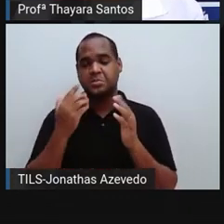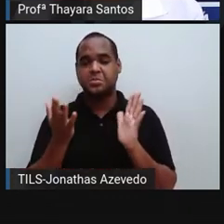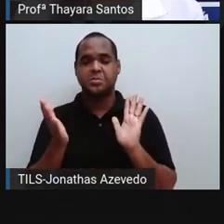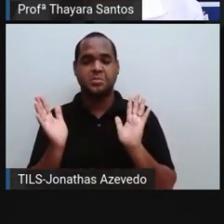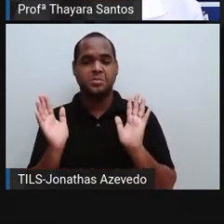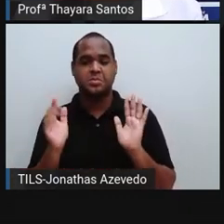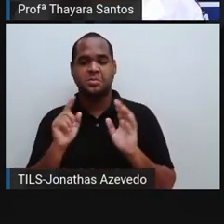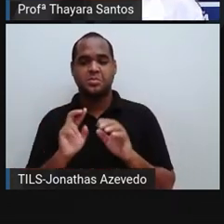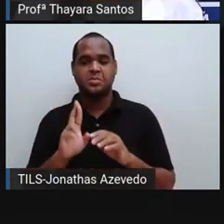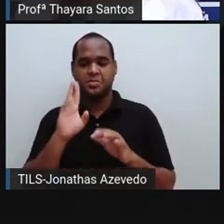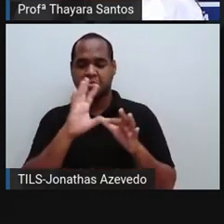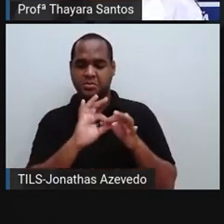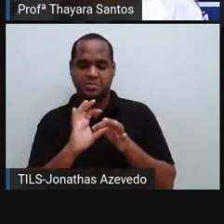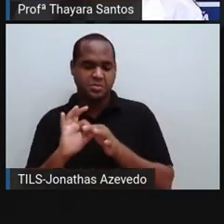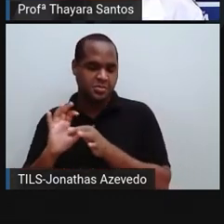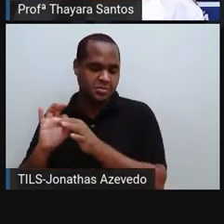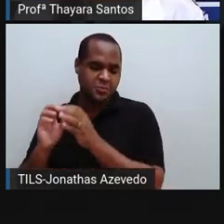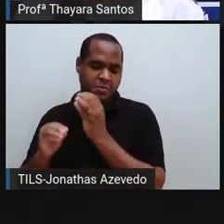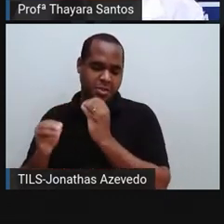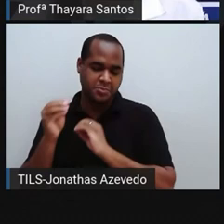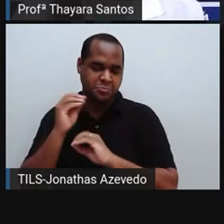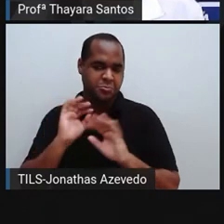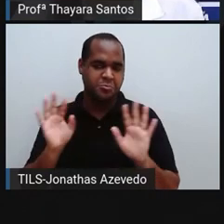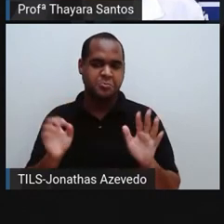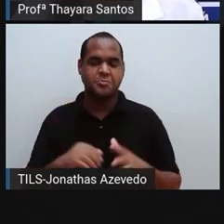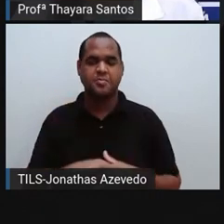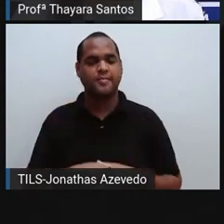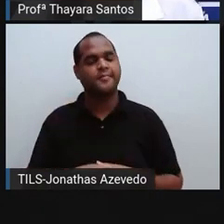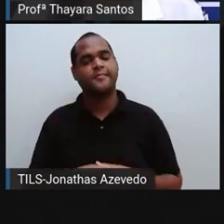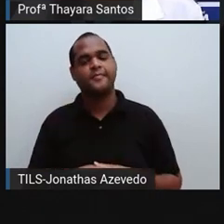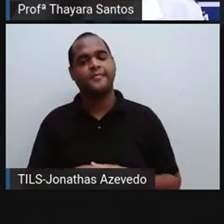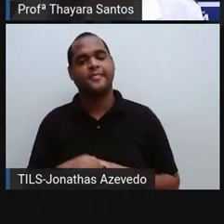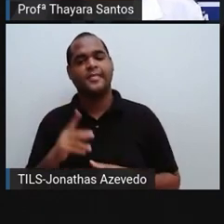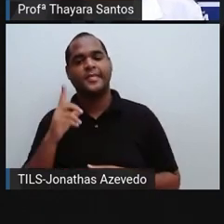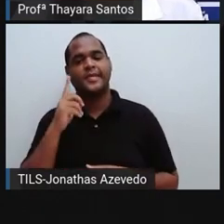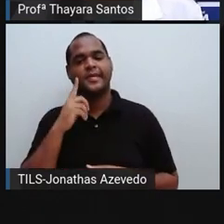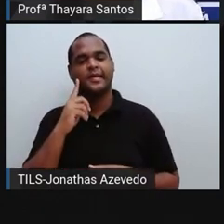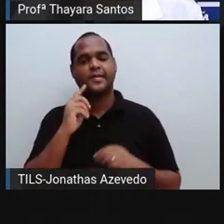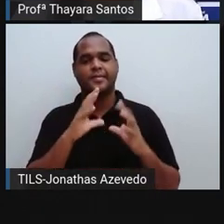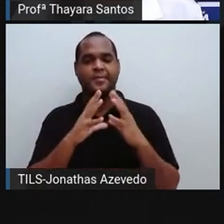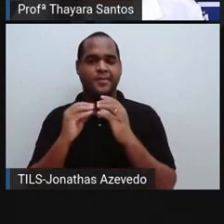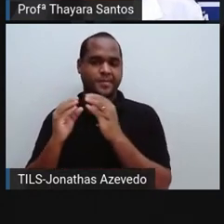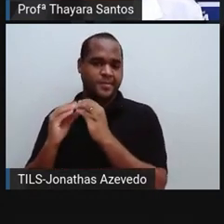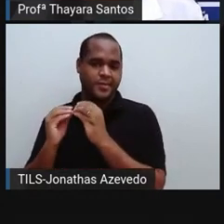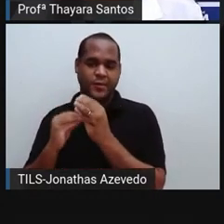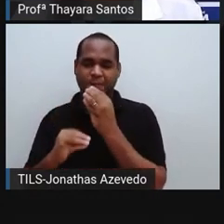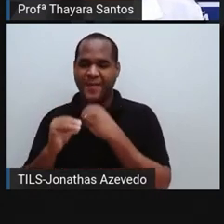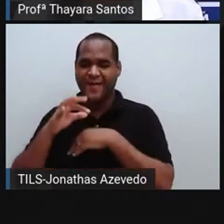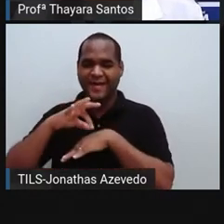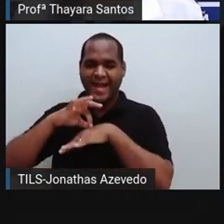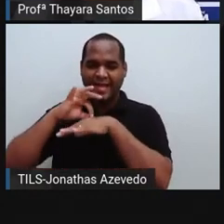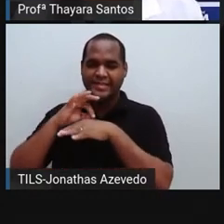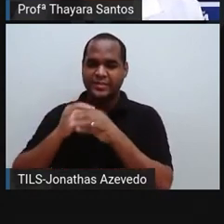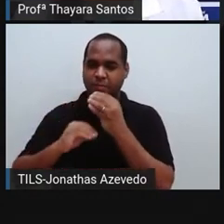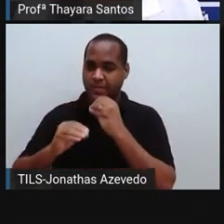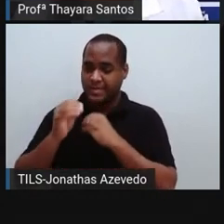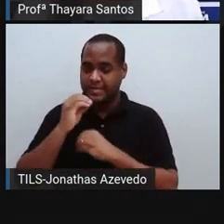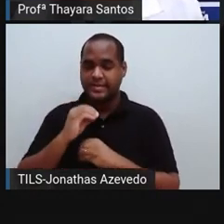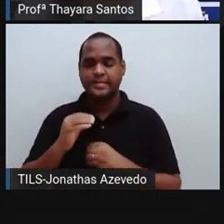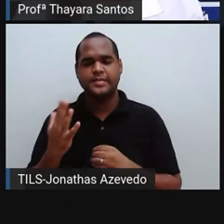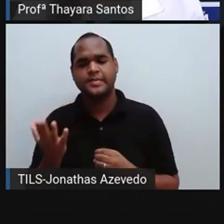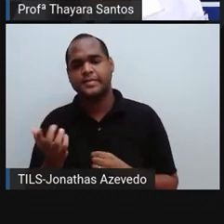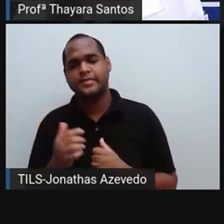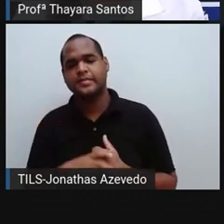o responsável pela ciclagem de nutrientes. Eu acho que o decompositor é esse animal carnívoro que vai se alimentar do consumidor